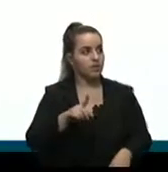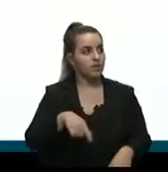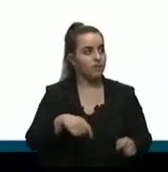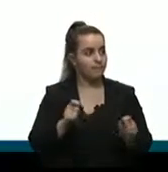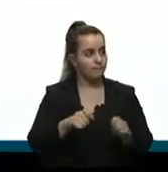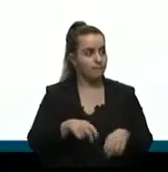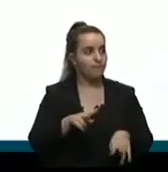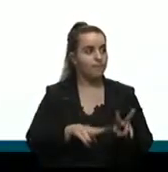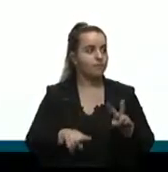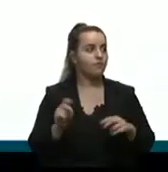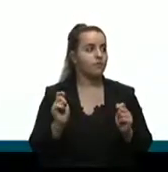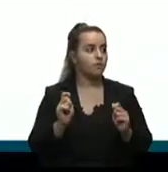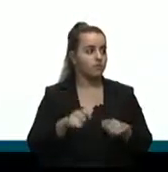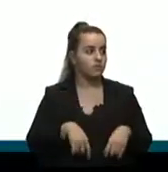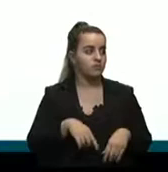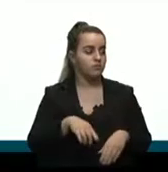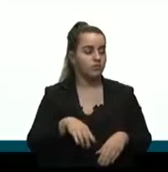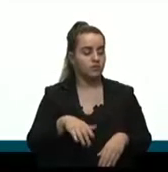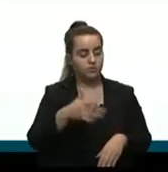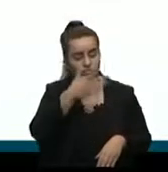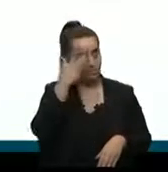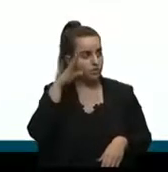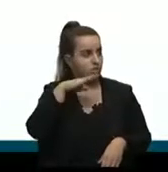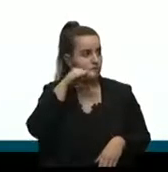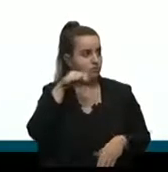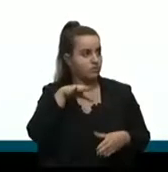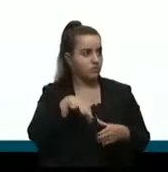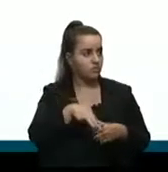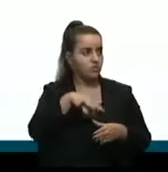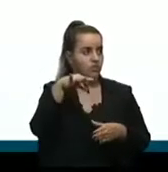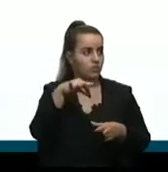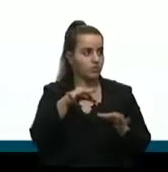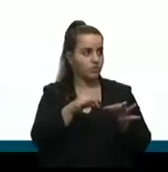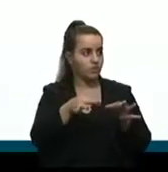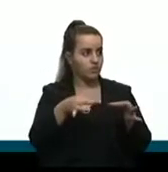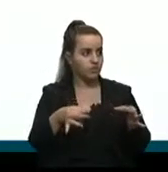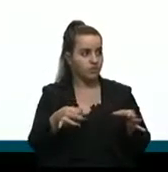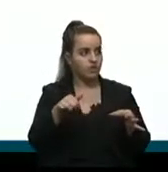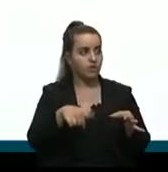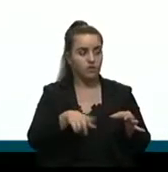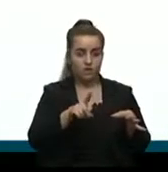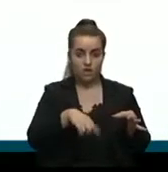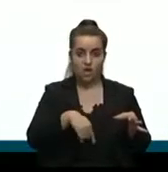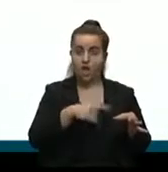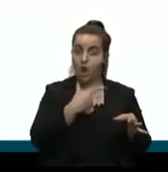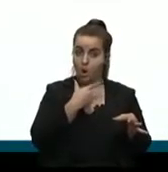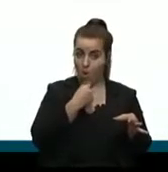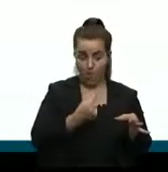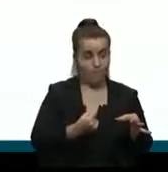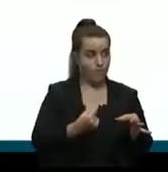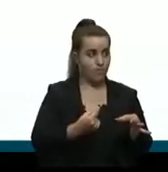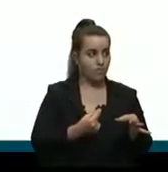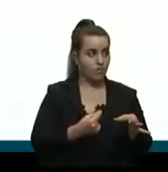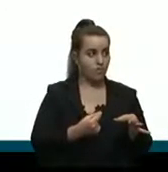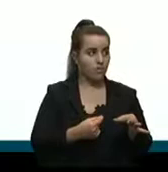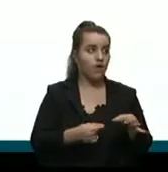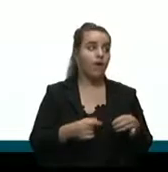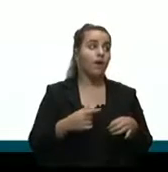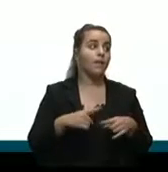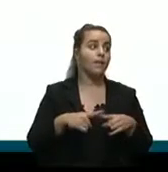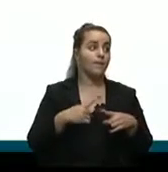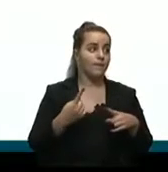possível medir a chance de sortear um funcionário na empresa e esse ser do sexo